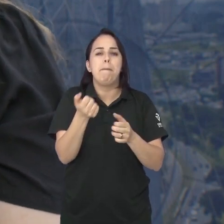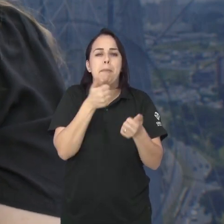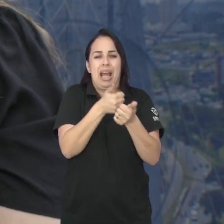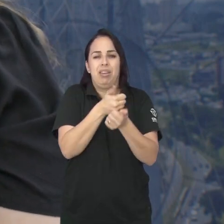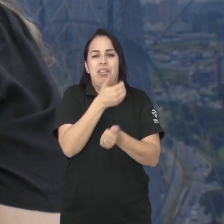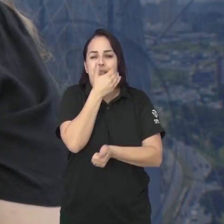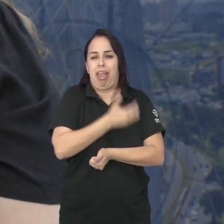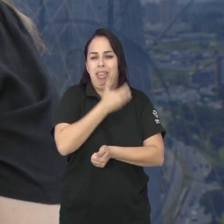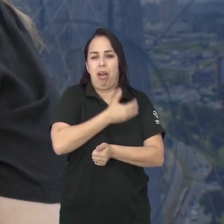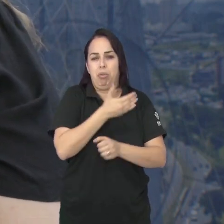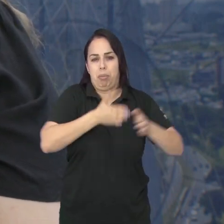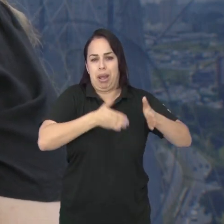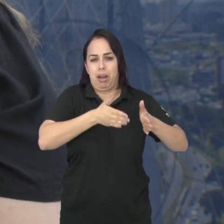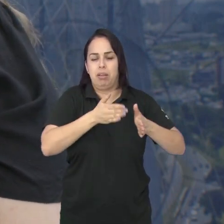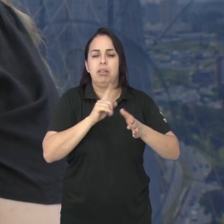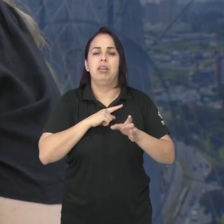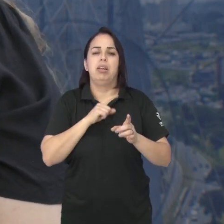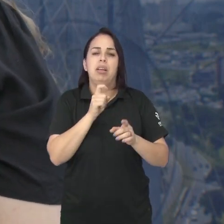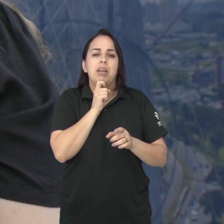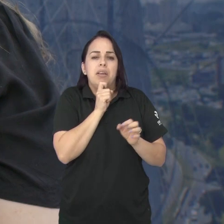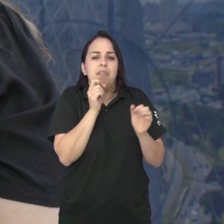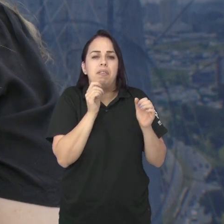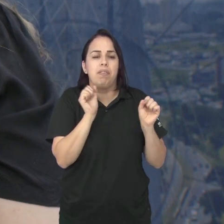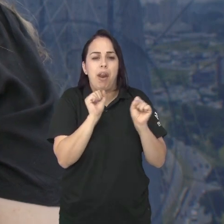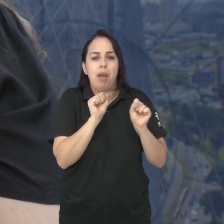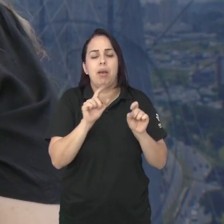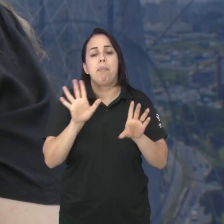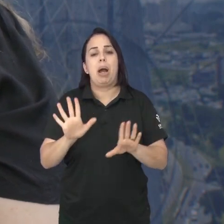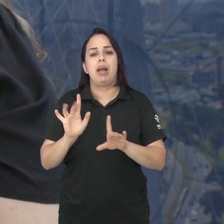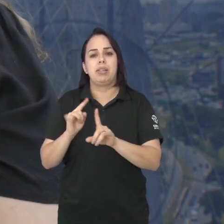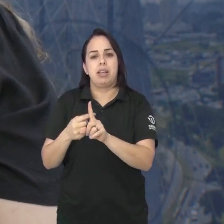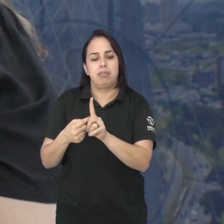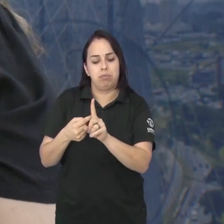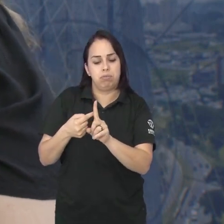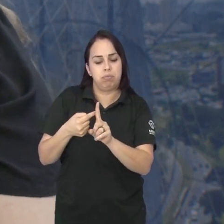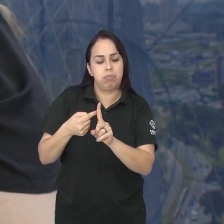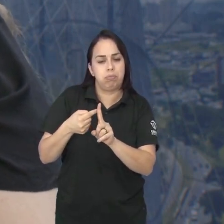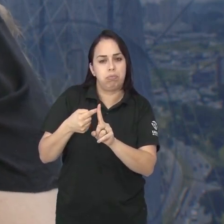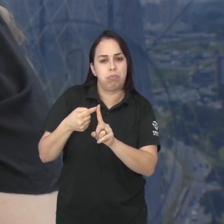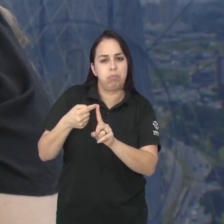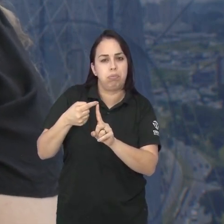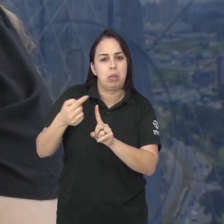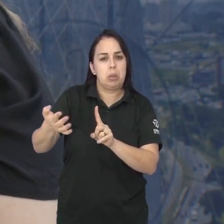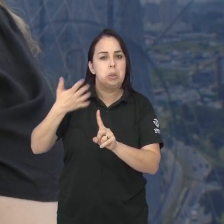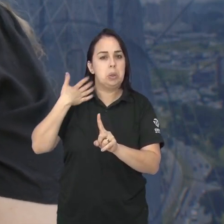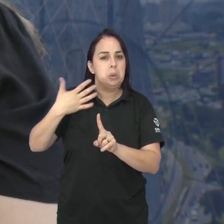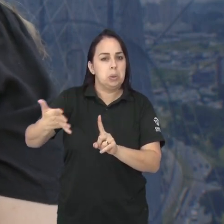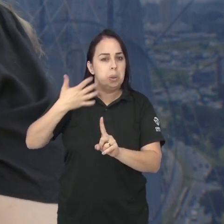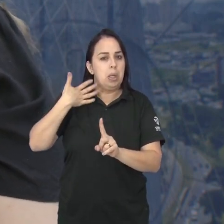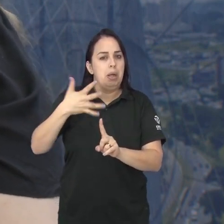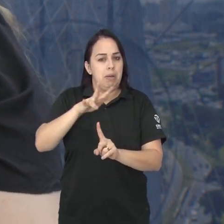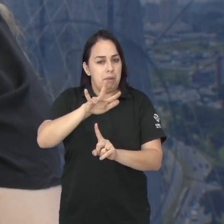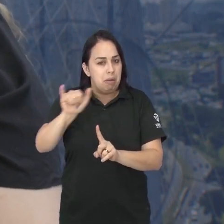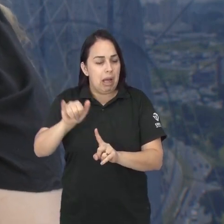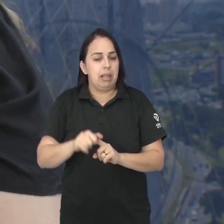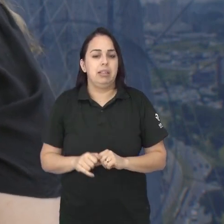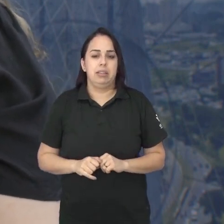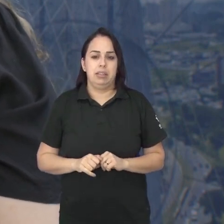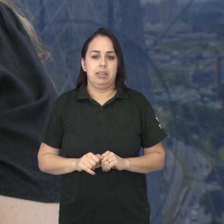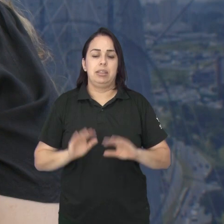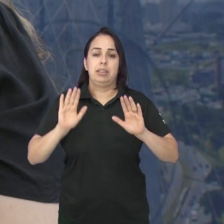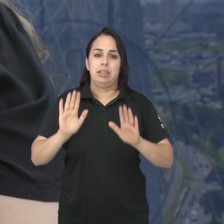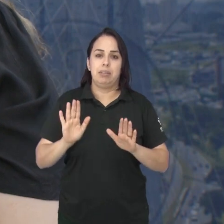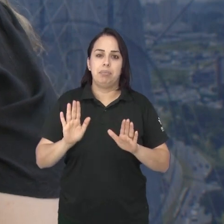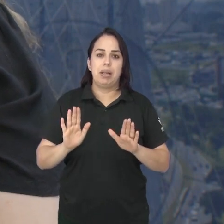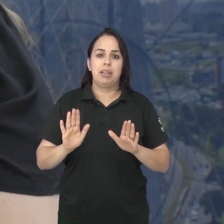do Natal. Sim. Mas eu sei que as temperaturas tendem a aumentar, a gente vai passar um calor aí. Quando a